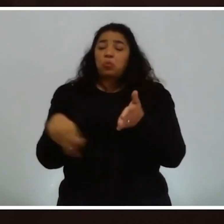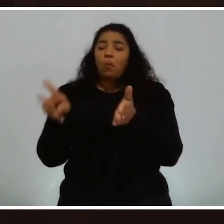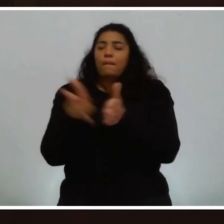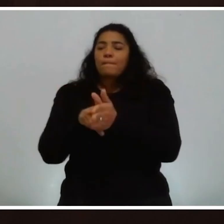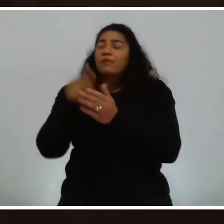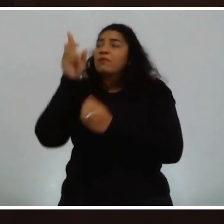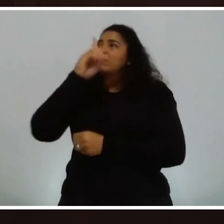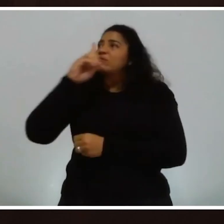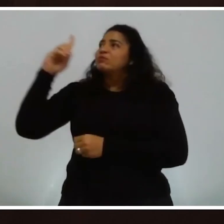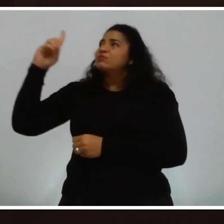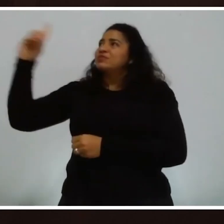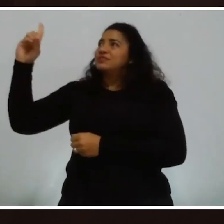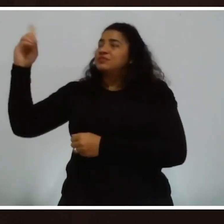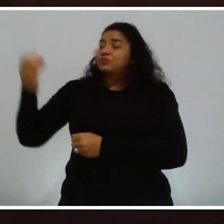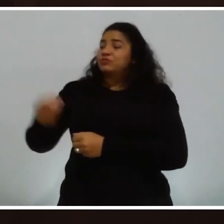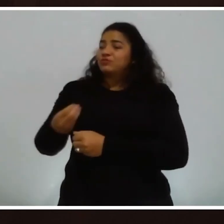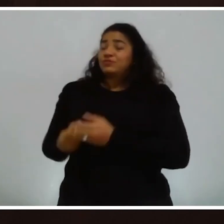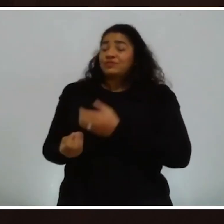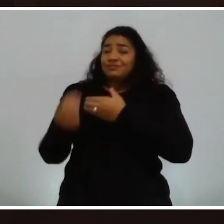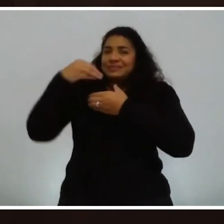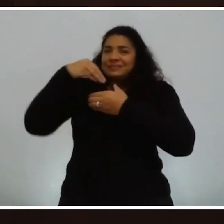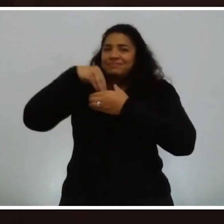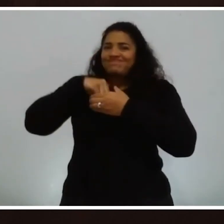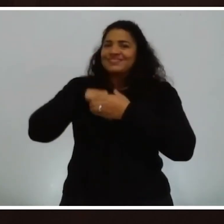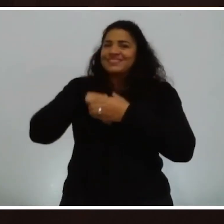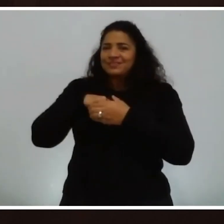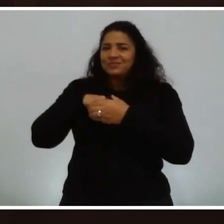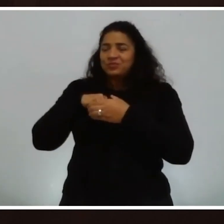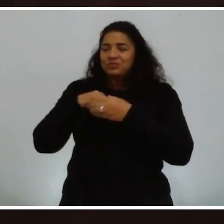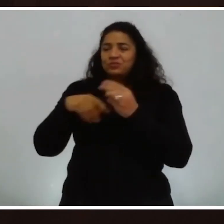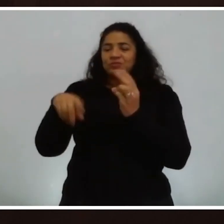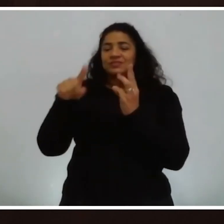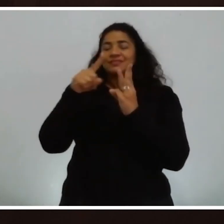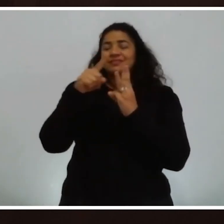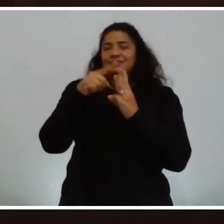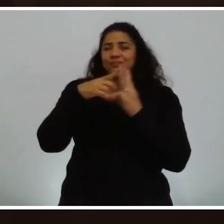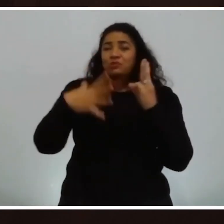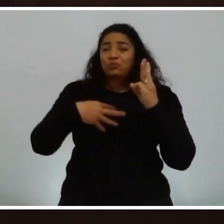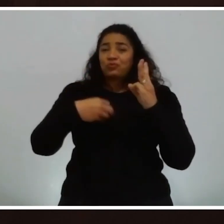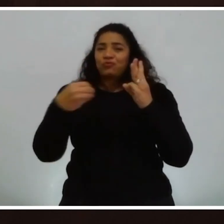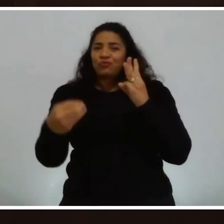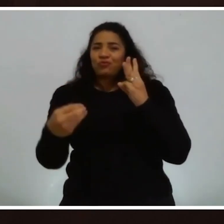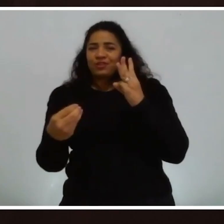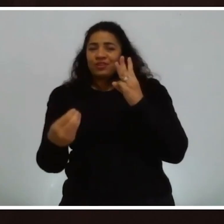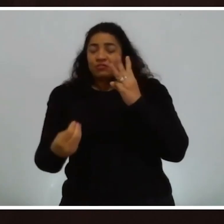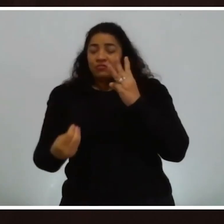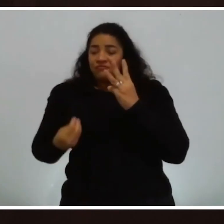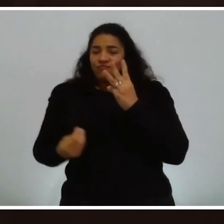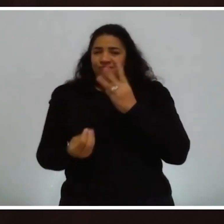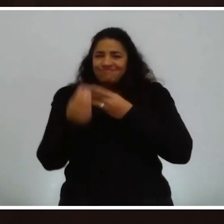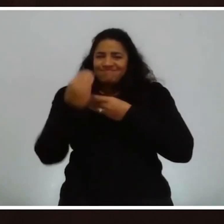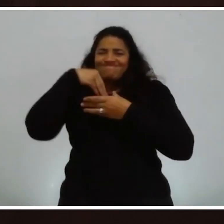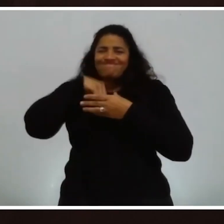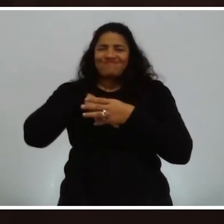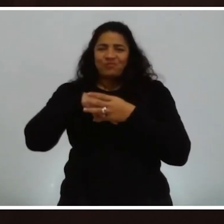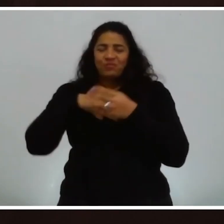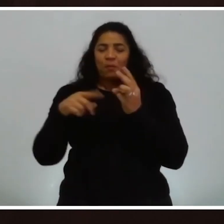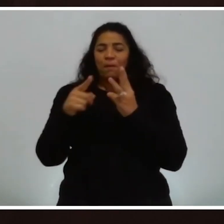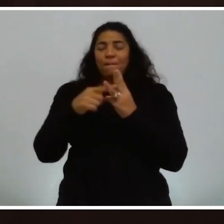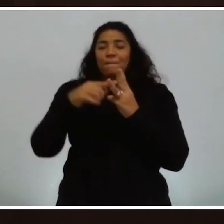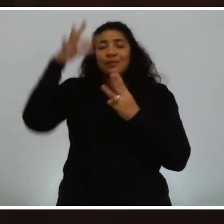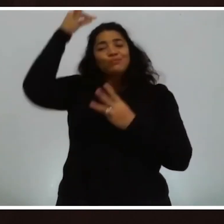o Espírito está em nós, quer dizer, Deus triuno está em nós. Nós recebemos